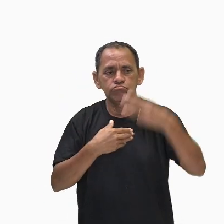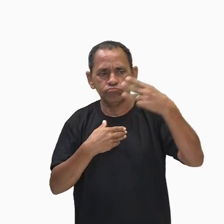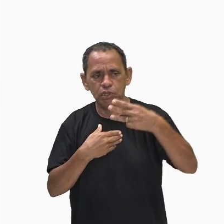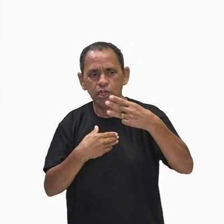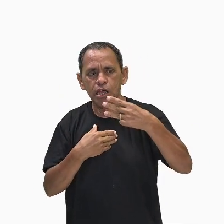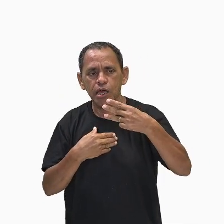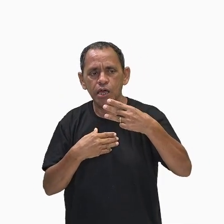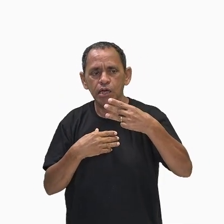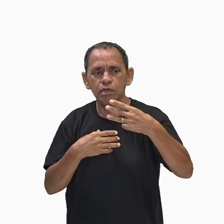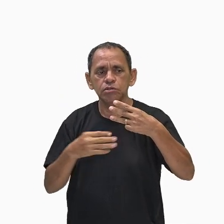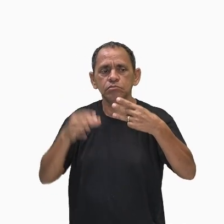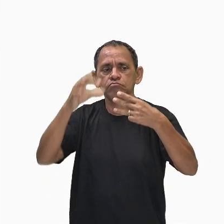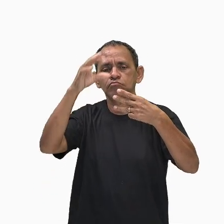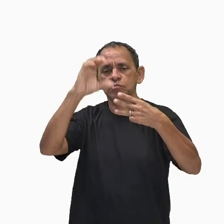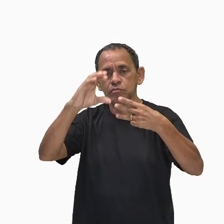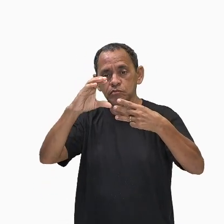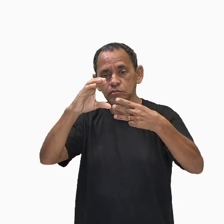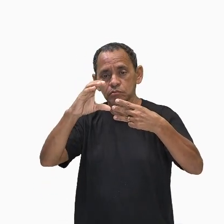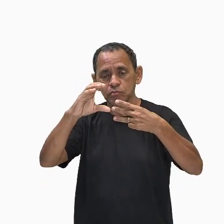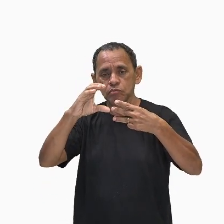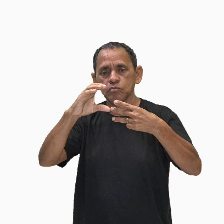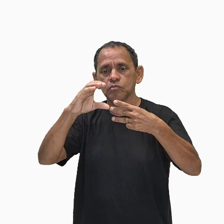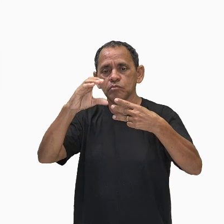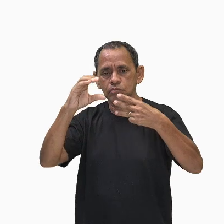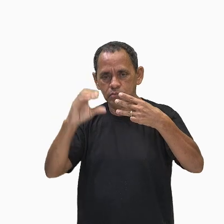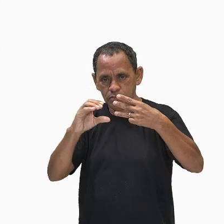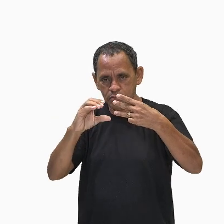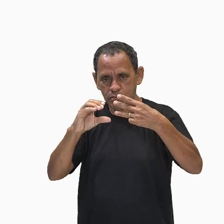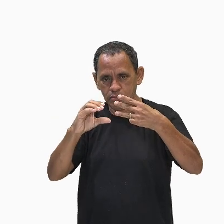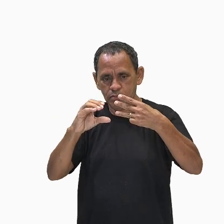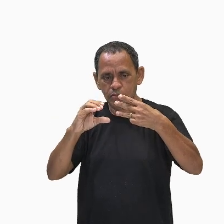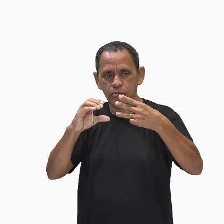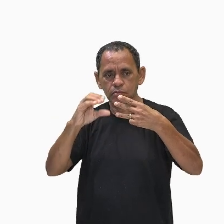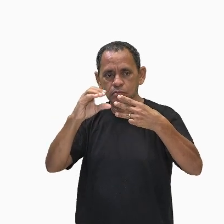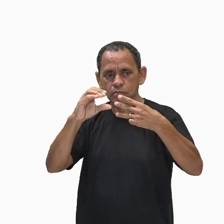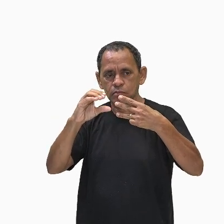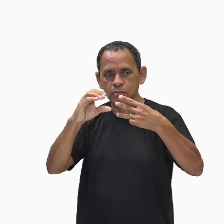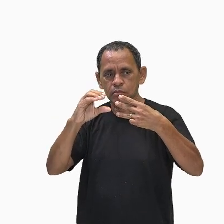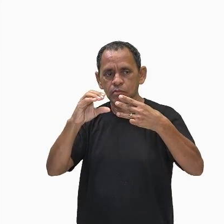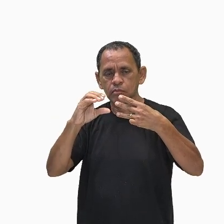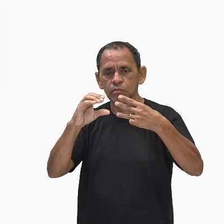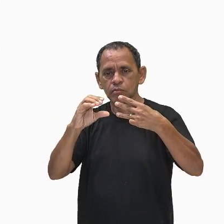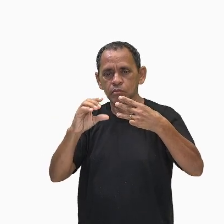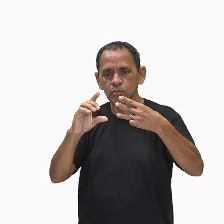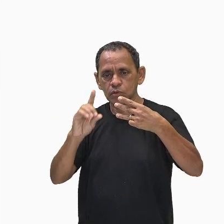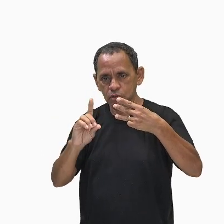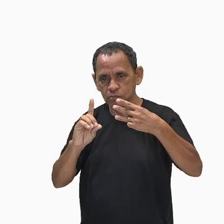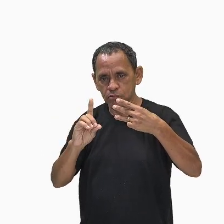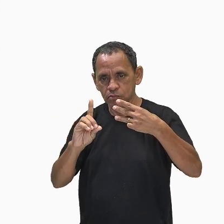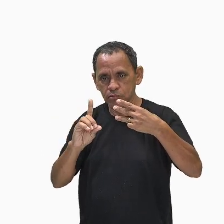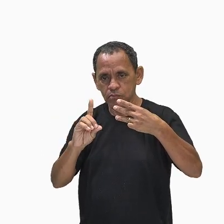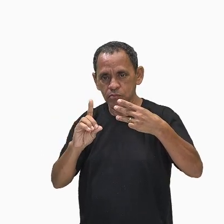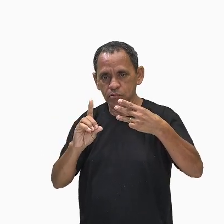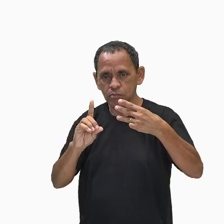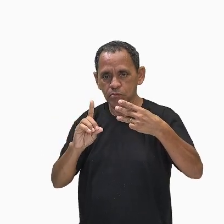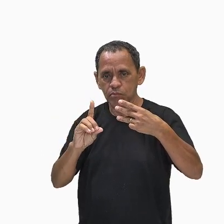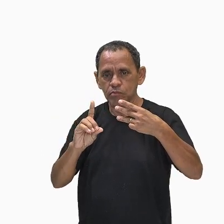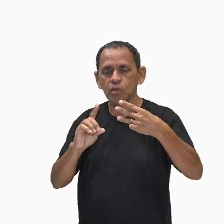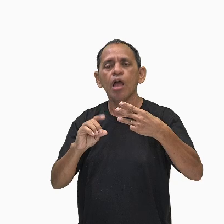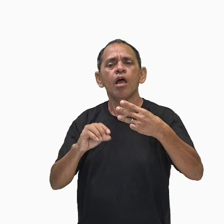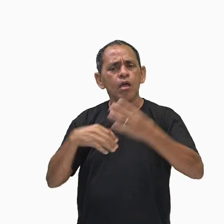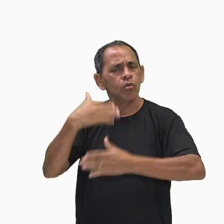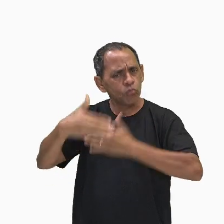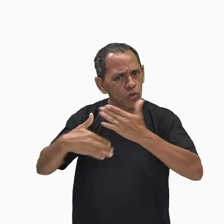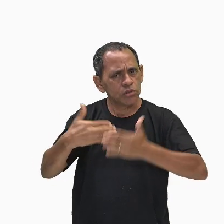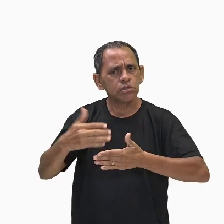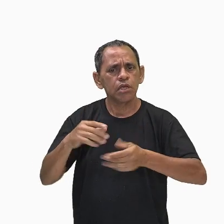de gliceraldeído 3-fosfato, ou como a gente vai ficar designando aqui durante o nosso processo,